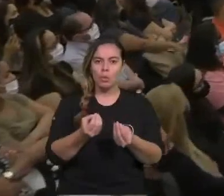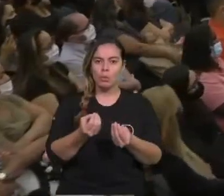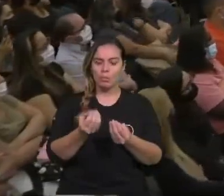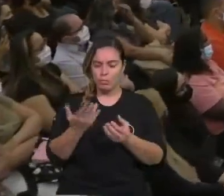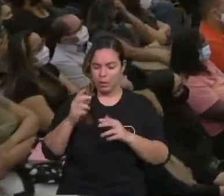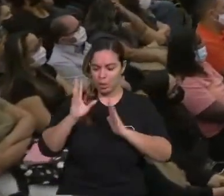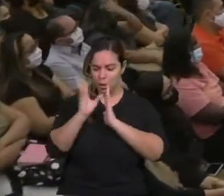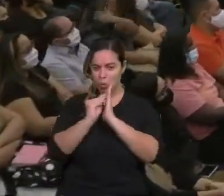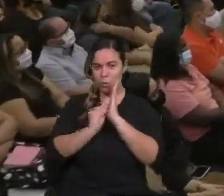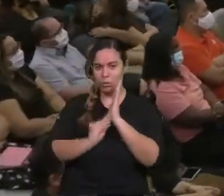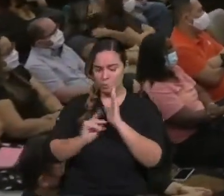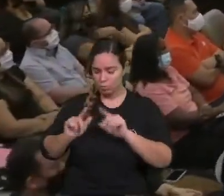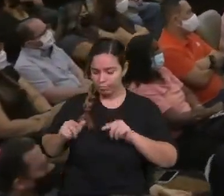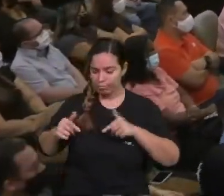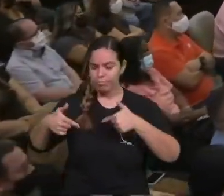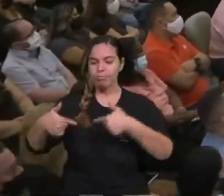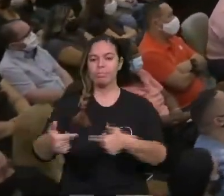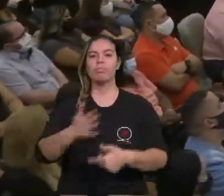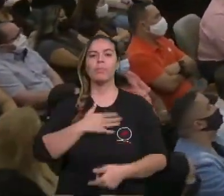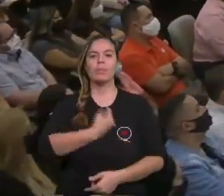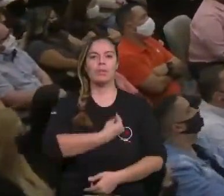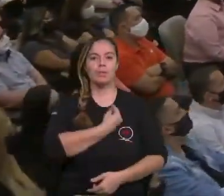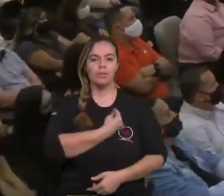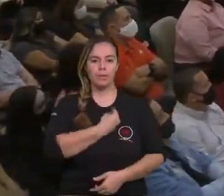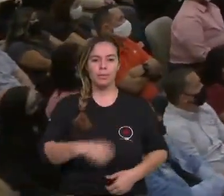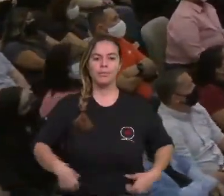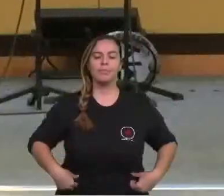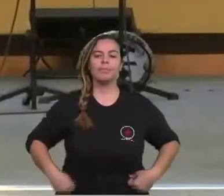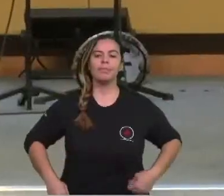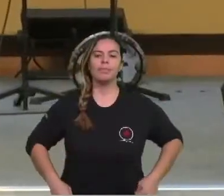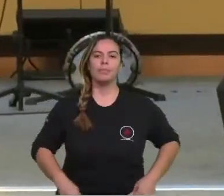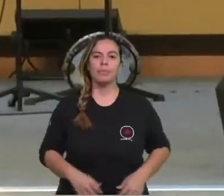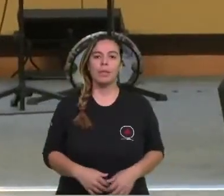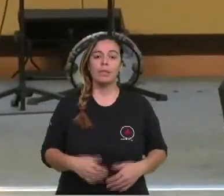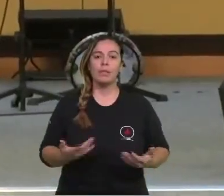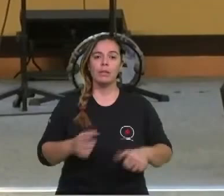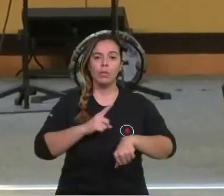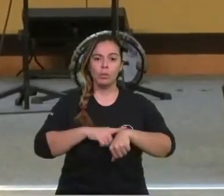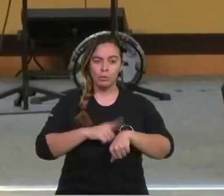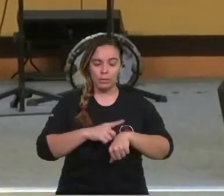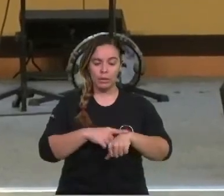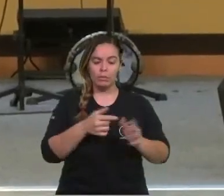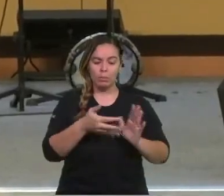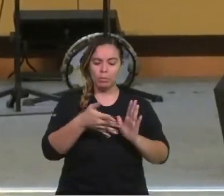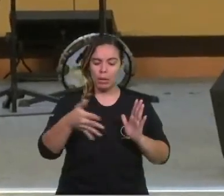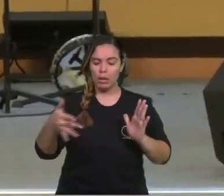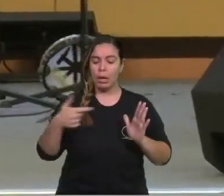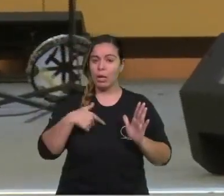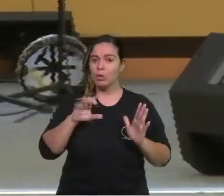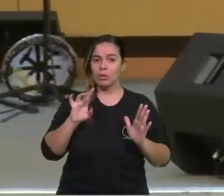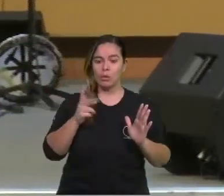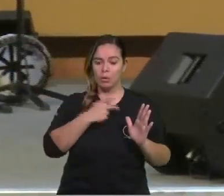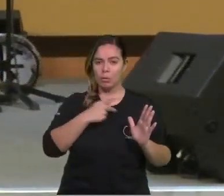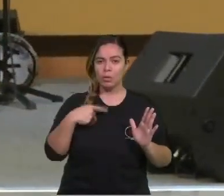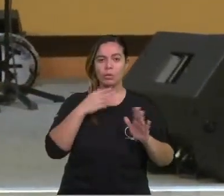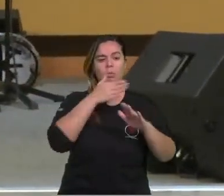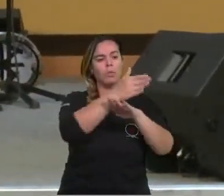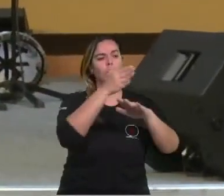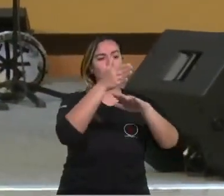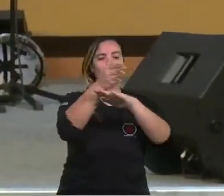de um conteúdo na nossa vida. Por algum tempo eu apenas era um pastor